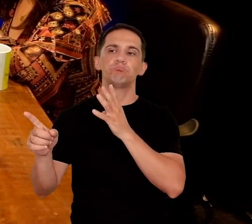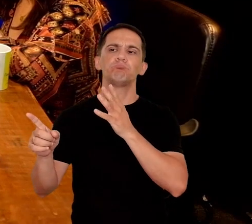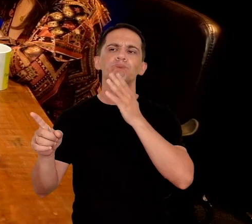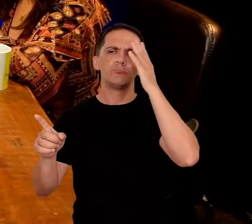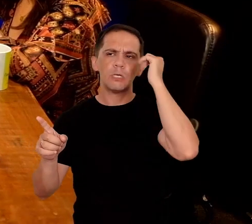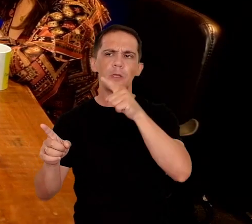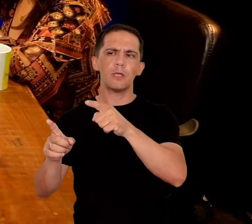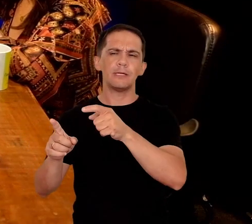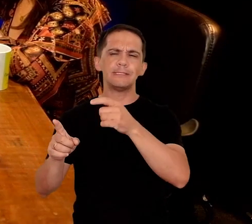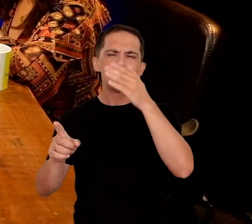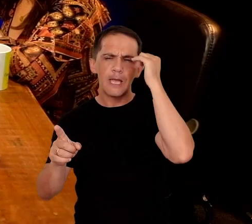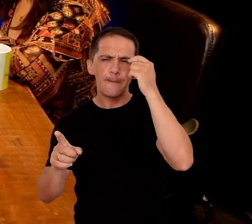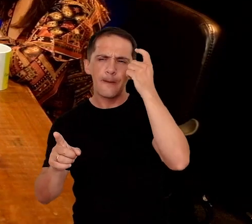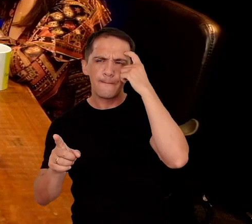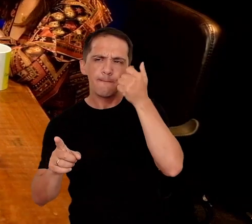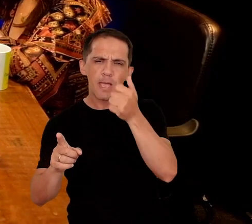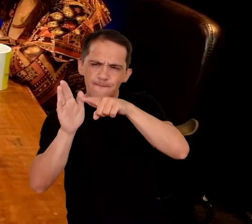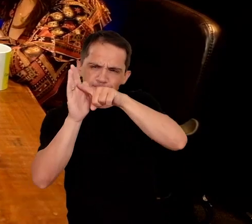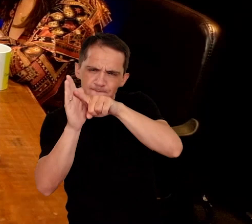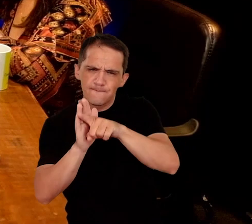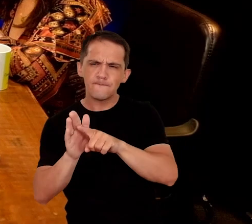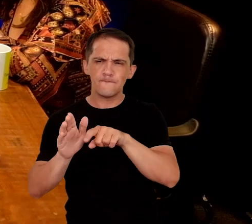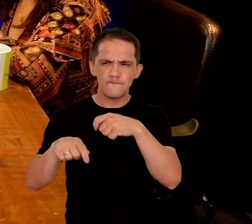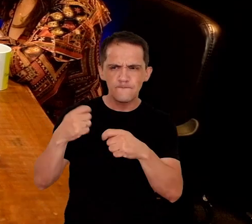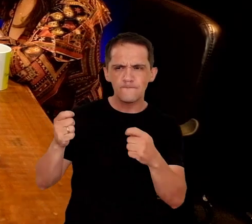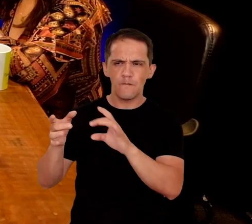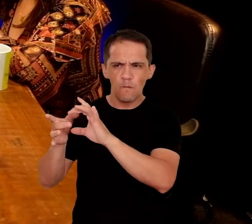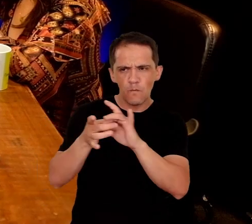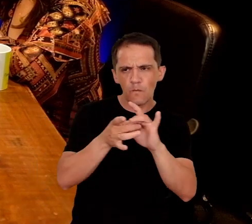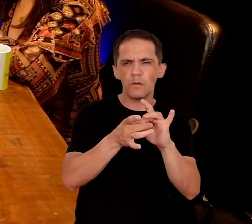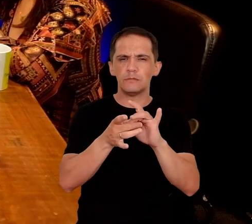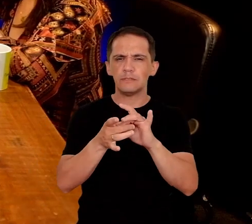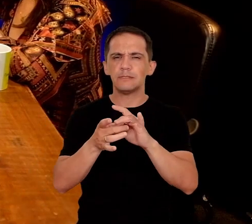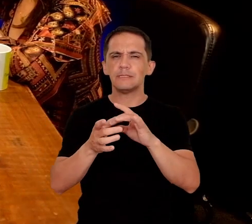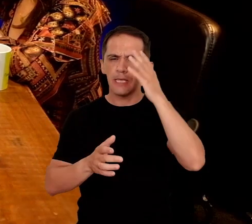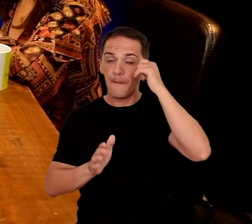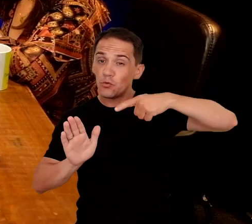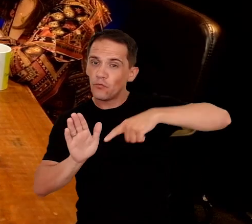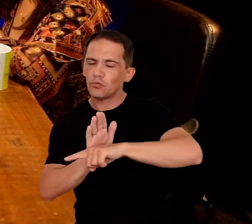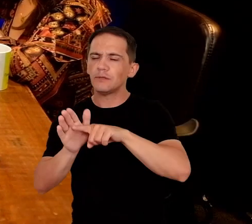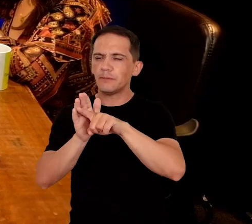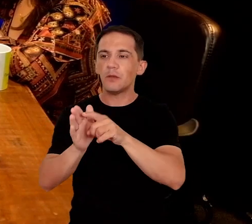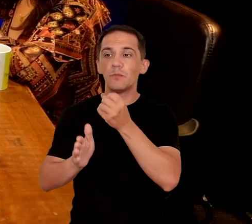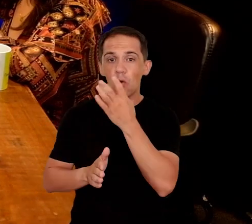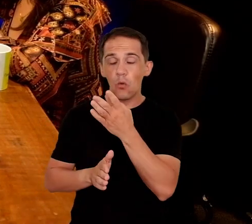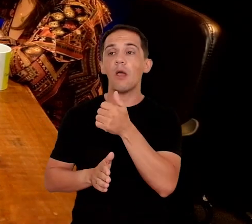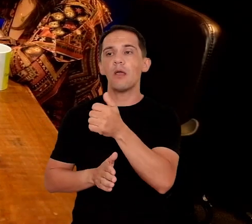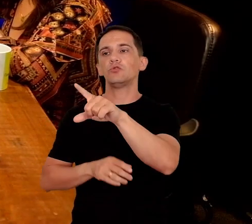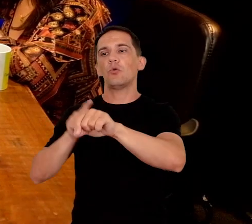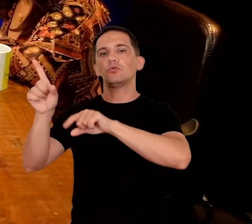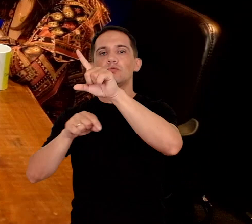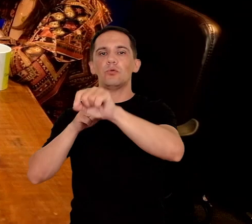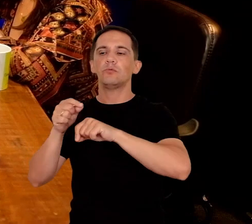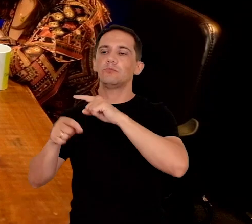tem uma capacidade de análise, né? Que a gente passa para eles, eles nos repassam e a gente envia o material. Tá